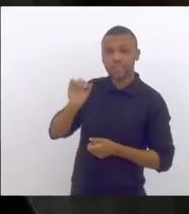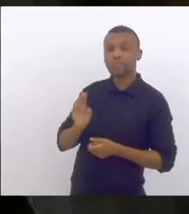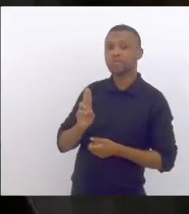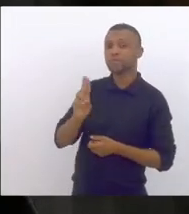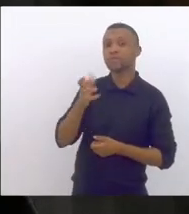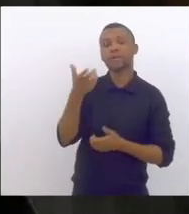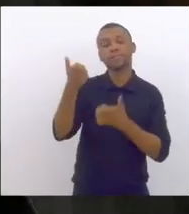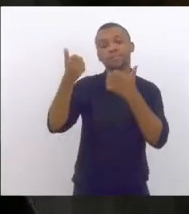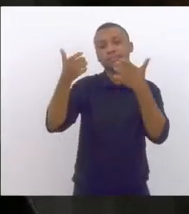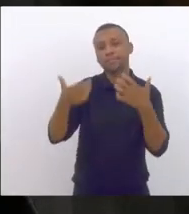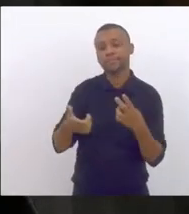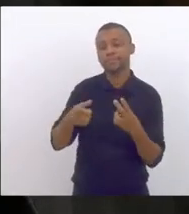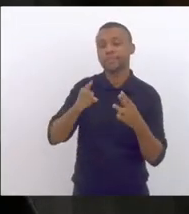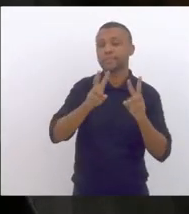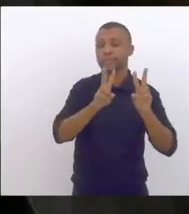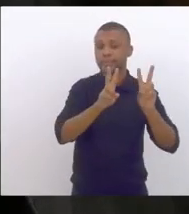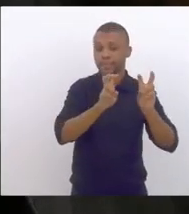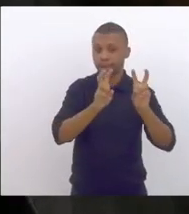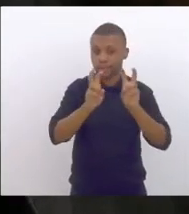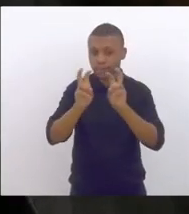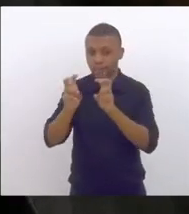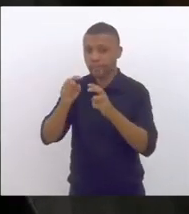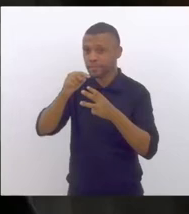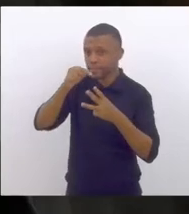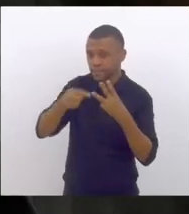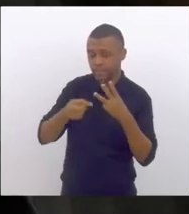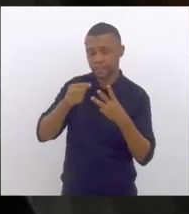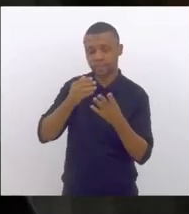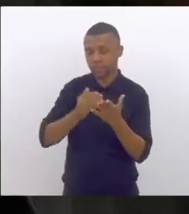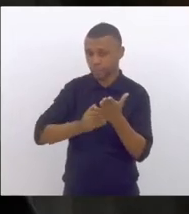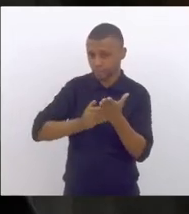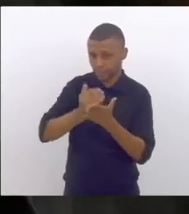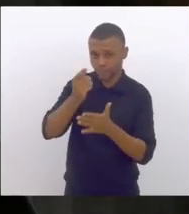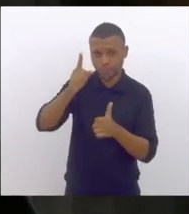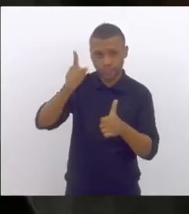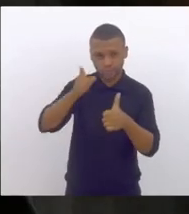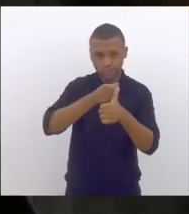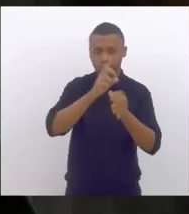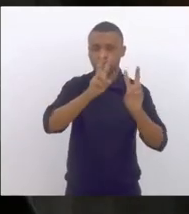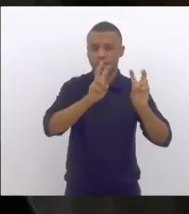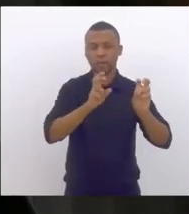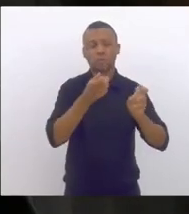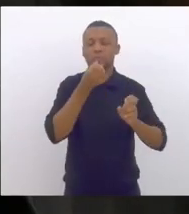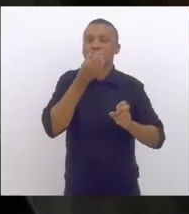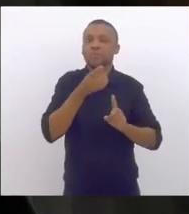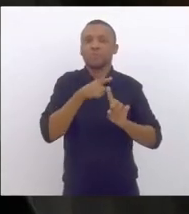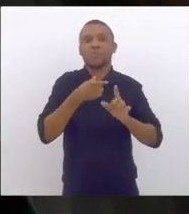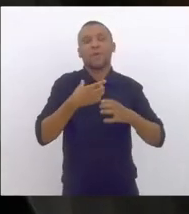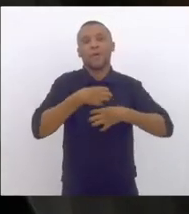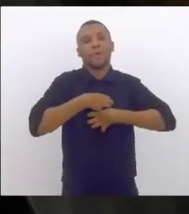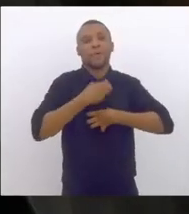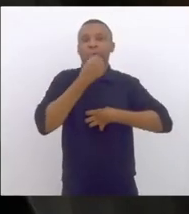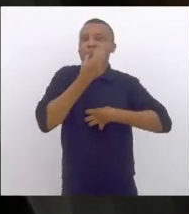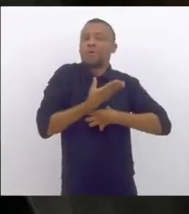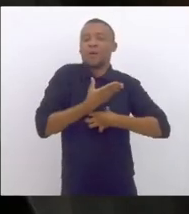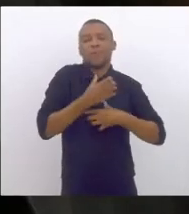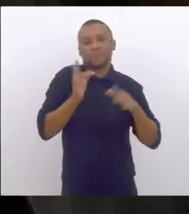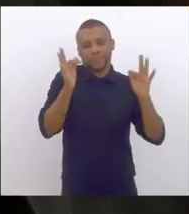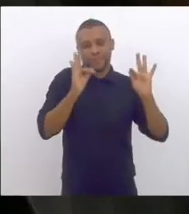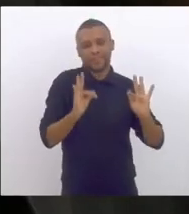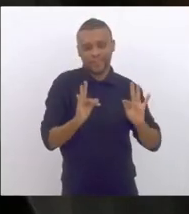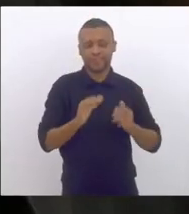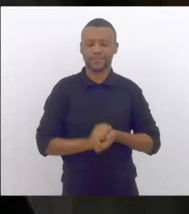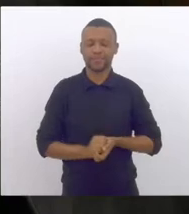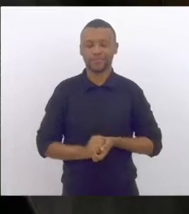mencionar três temas e começo mencionando um tema muito alegre muito feliz eu Hoje